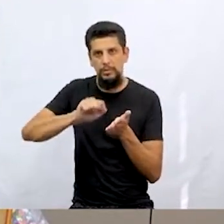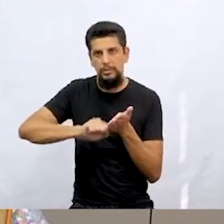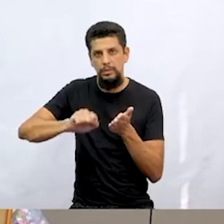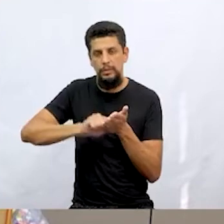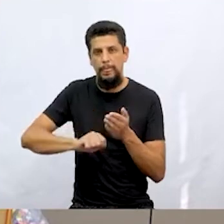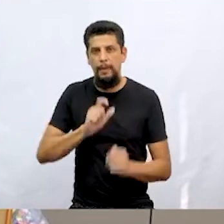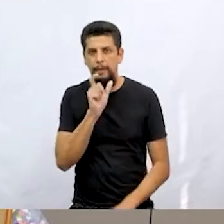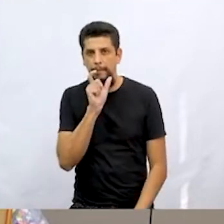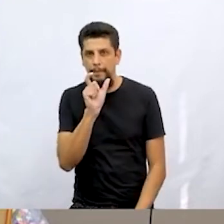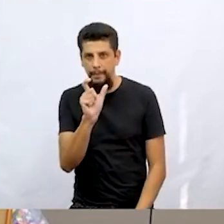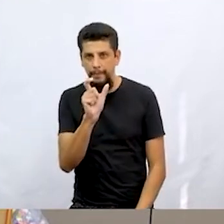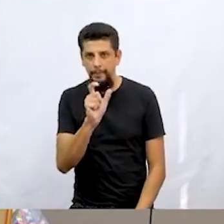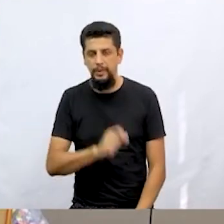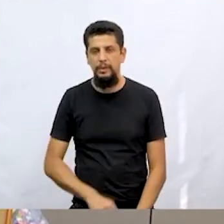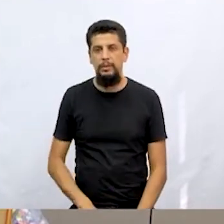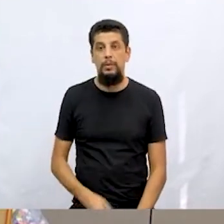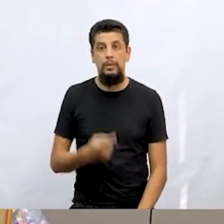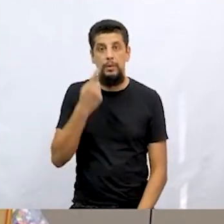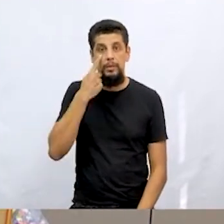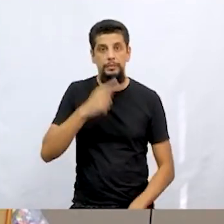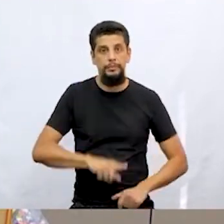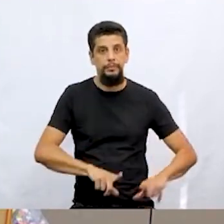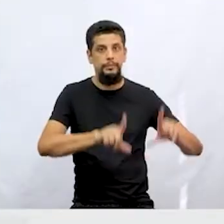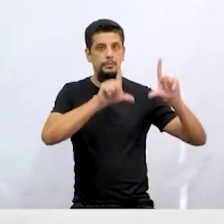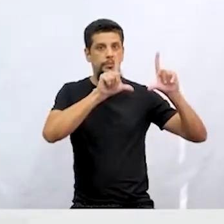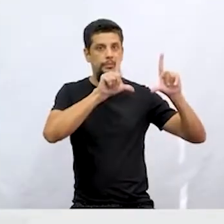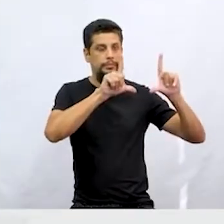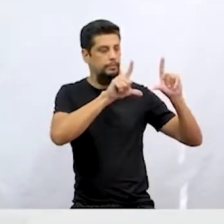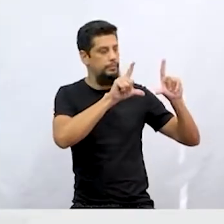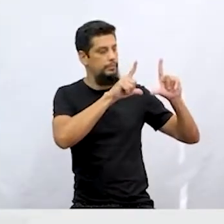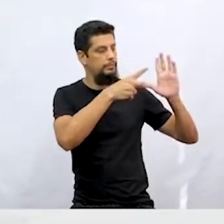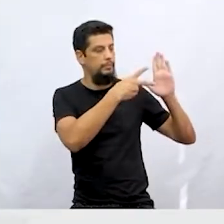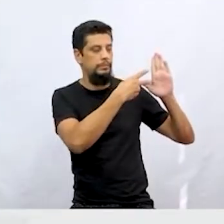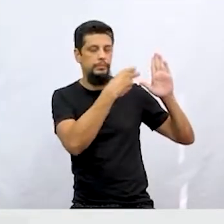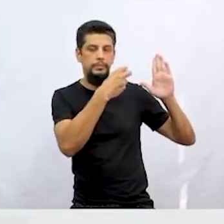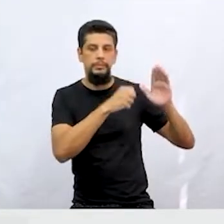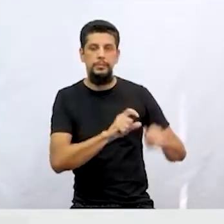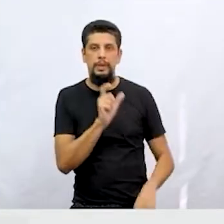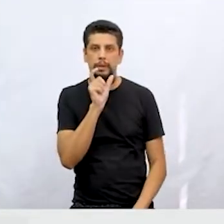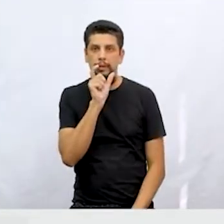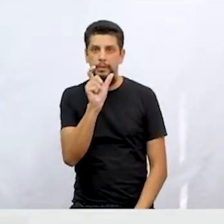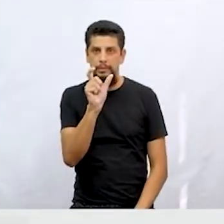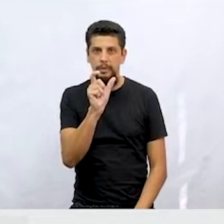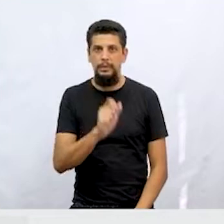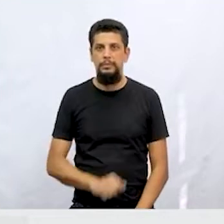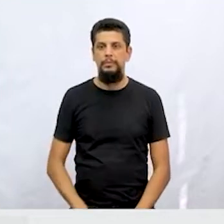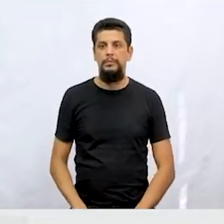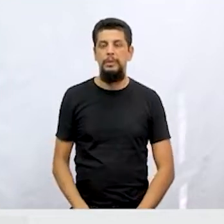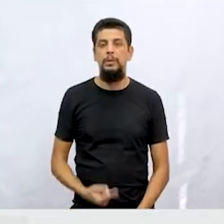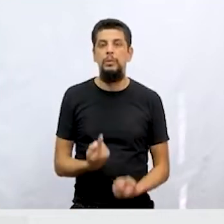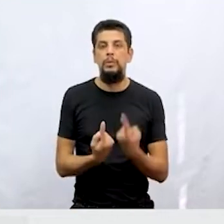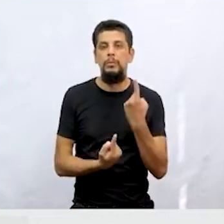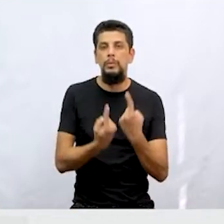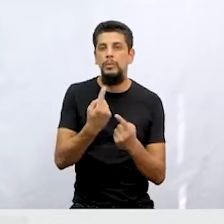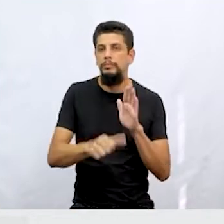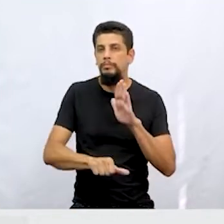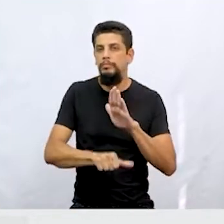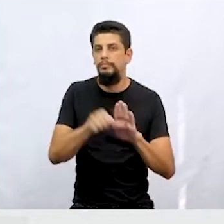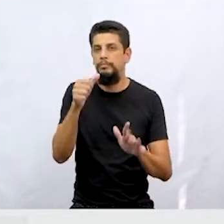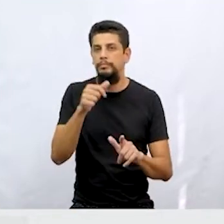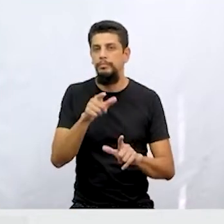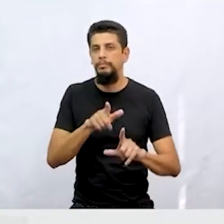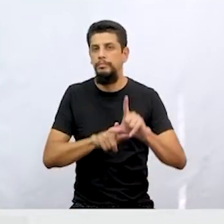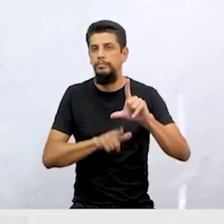se escreve a palavra amarelinha. Olhem lá na tela. Estão vendo, ó, a palavra amarelinha? Qual que é a